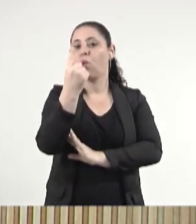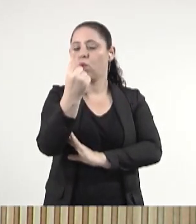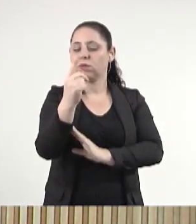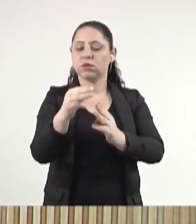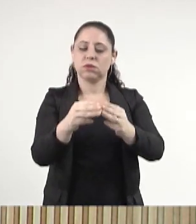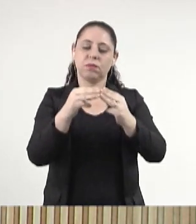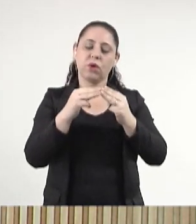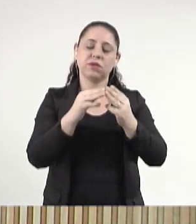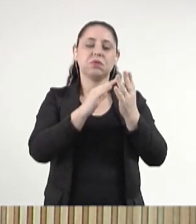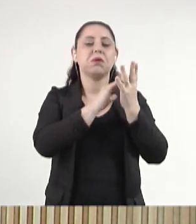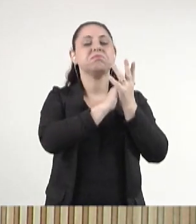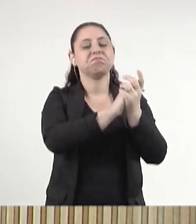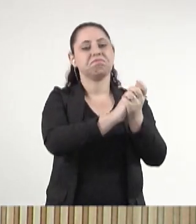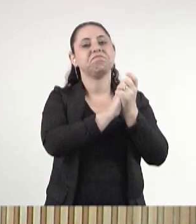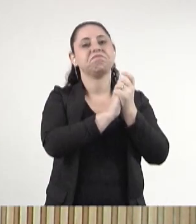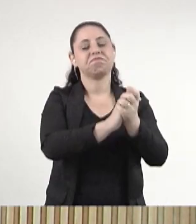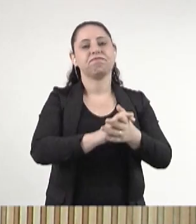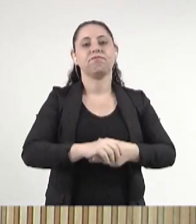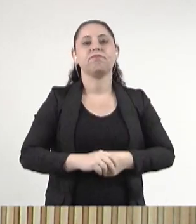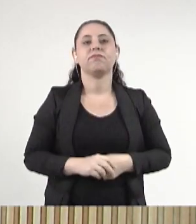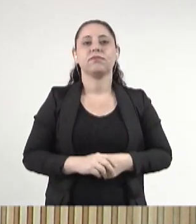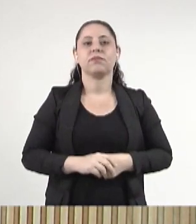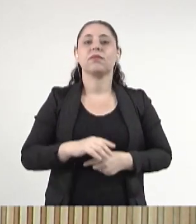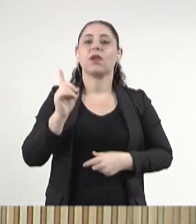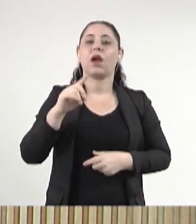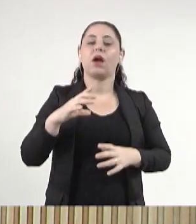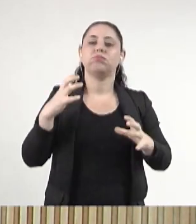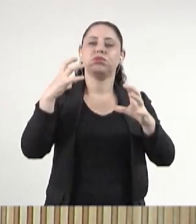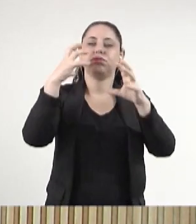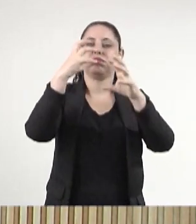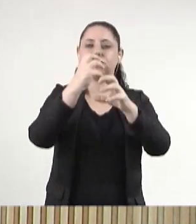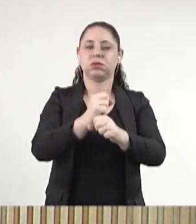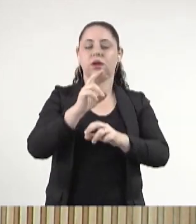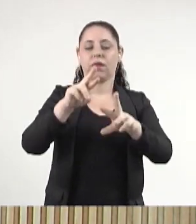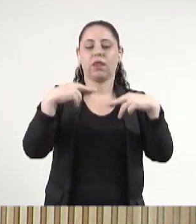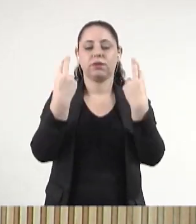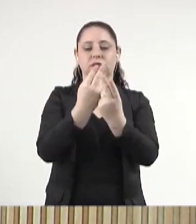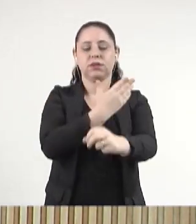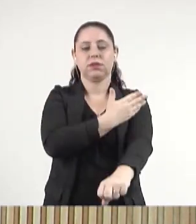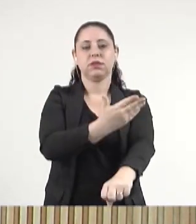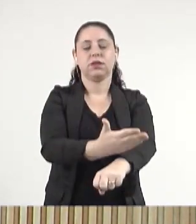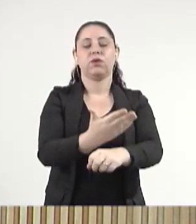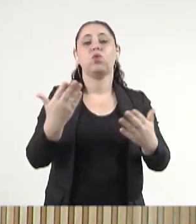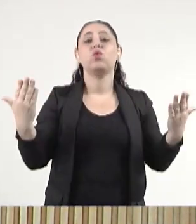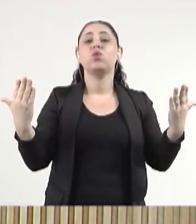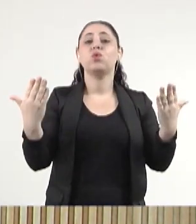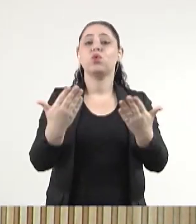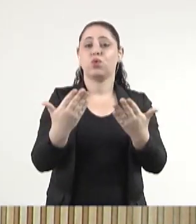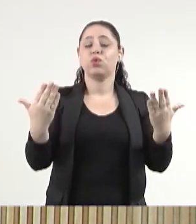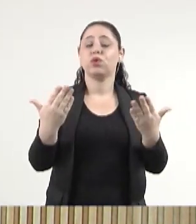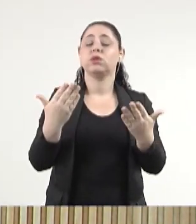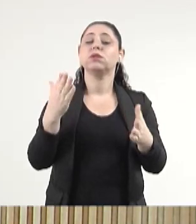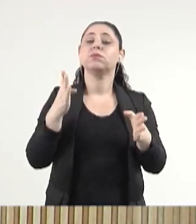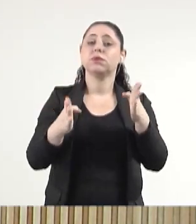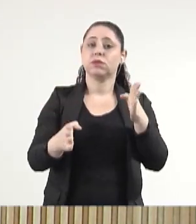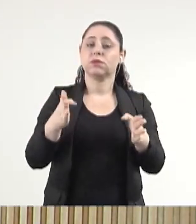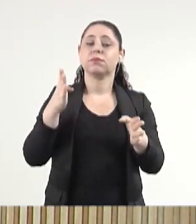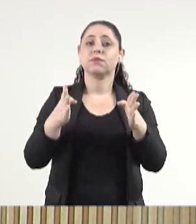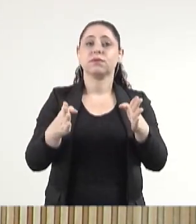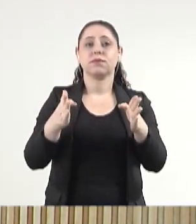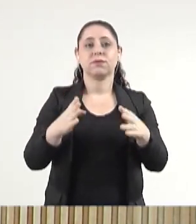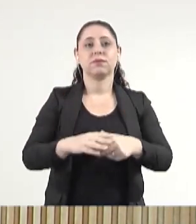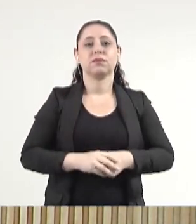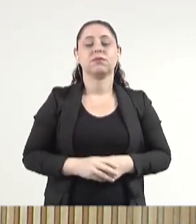uma moção de congratulação. Esse, então, um balanço das discussões na ordem do dia, na fase da ordem do dia,